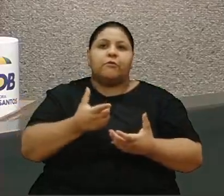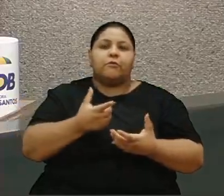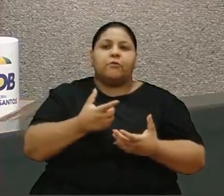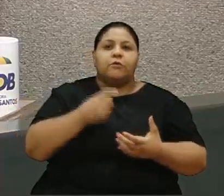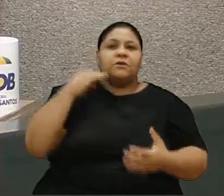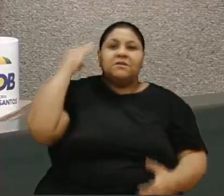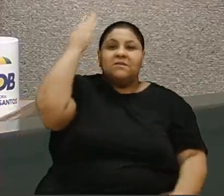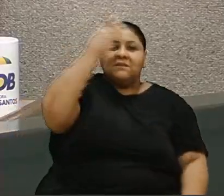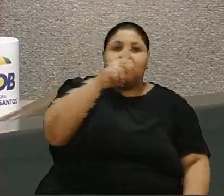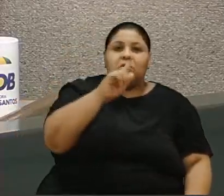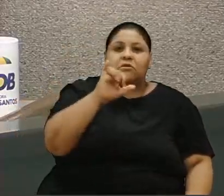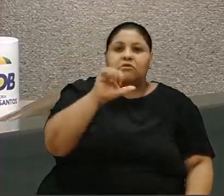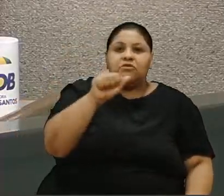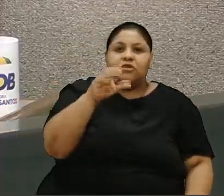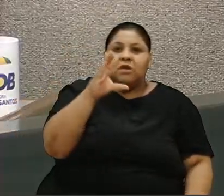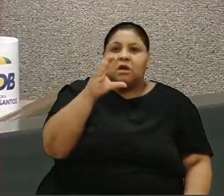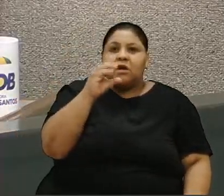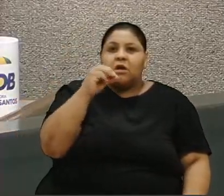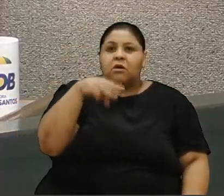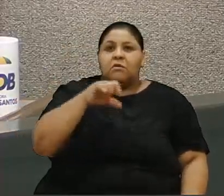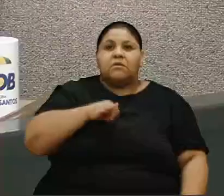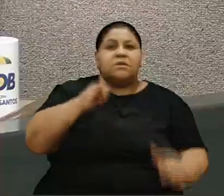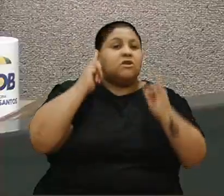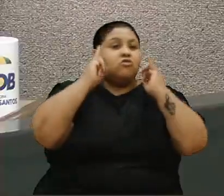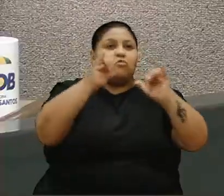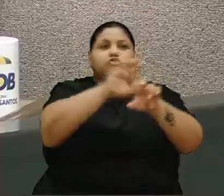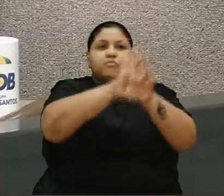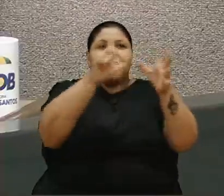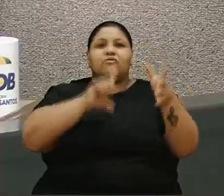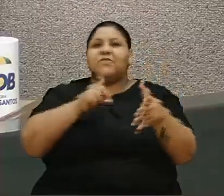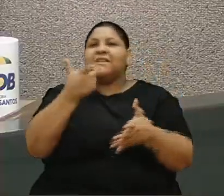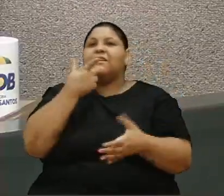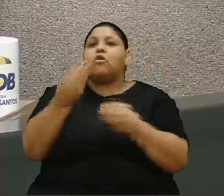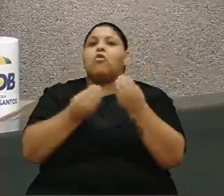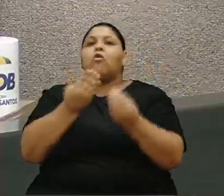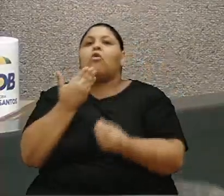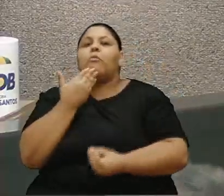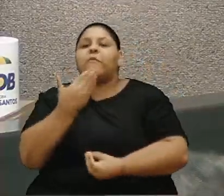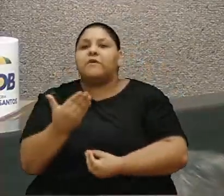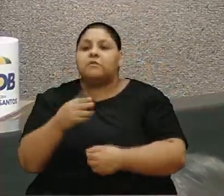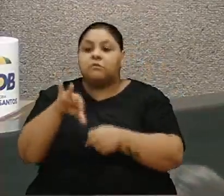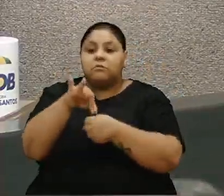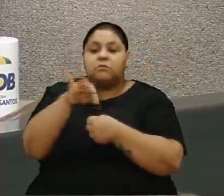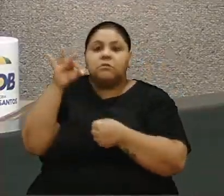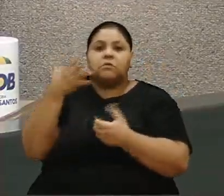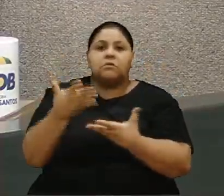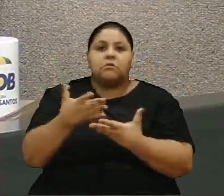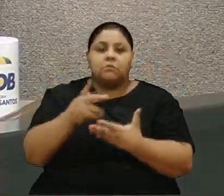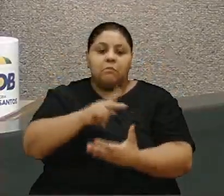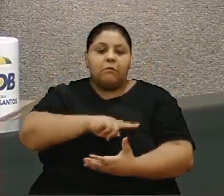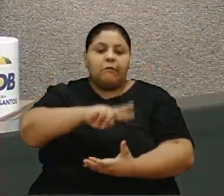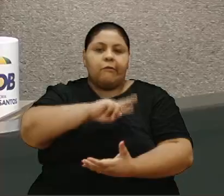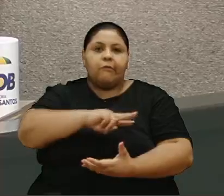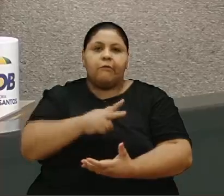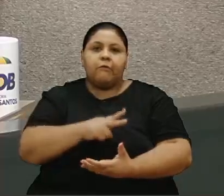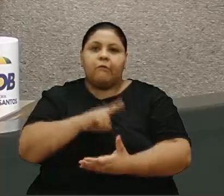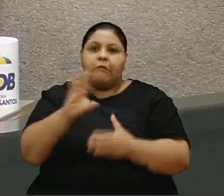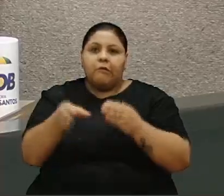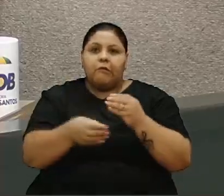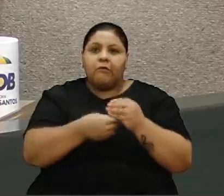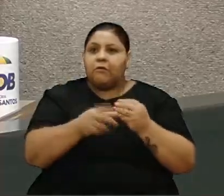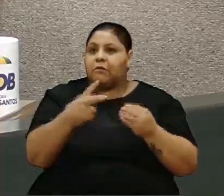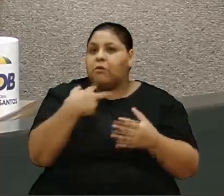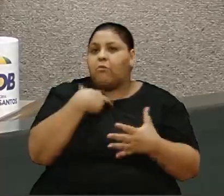como eu já trouxe, tem ônibus de manhã, não tem de tarde. E daí como é que a gente vai pedir para a concessionária, para a Visat, que ela inclua? Ela diz que